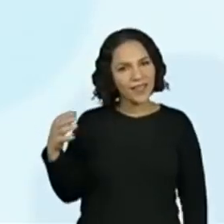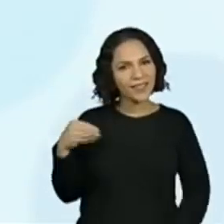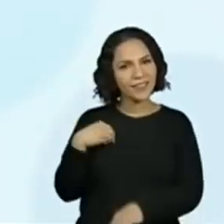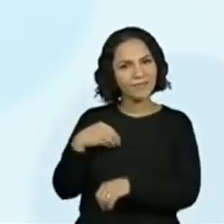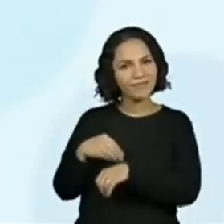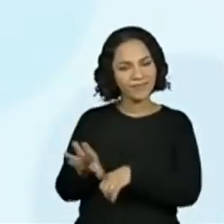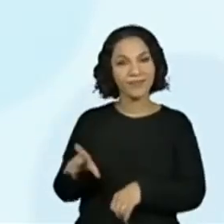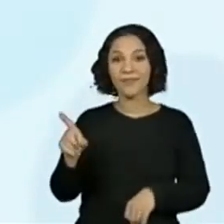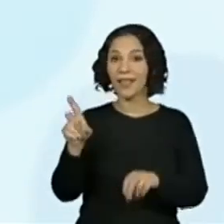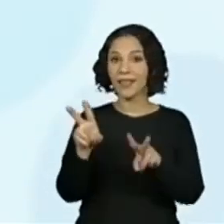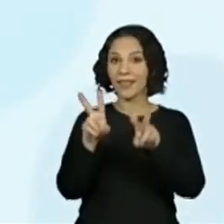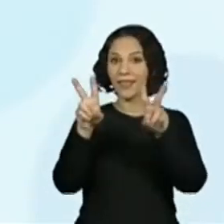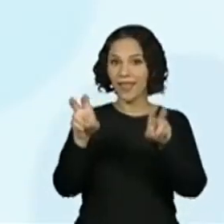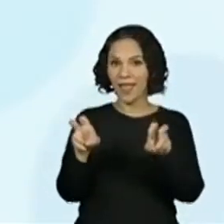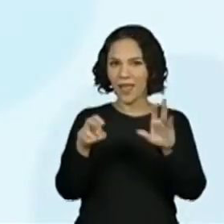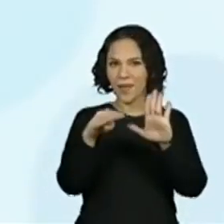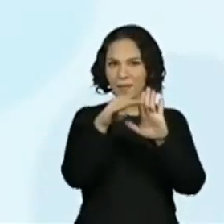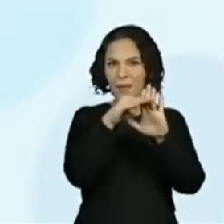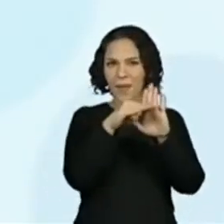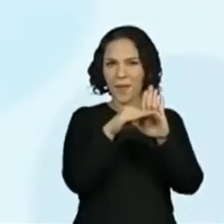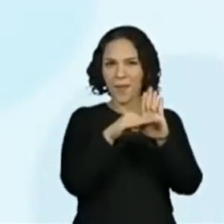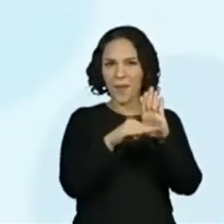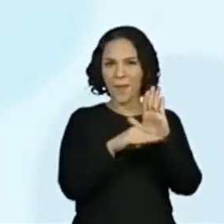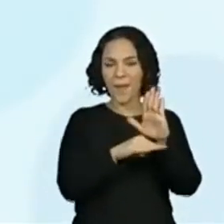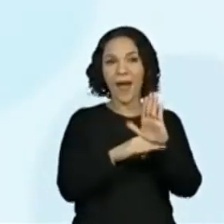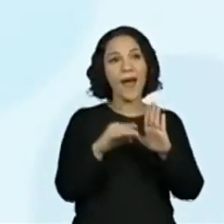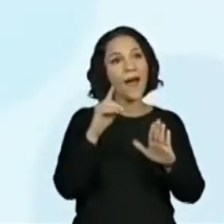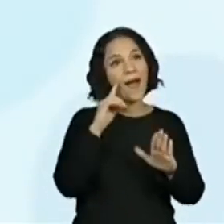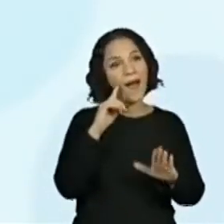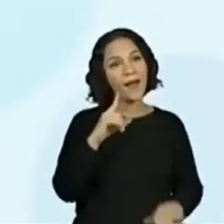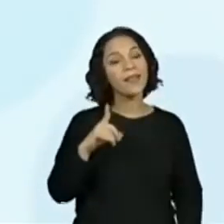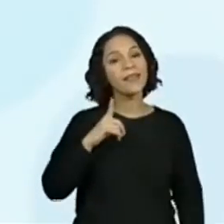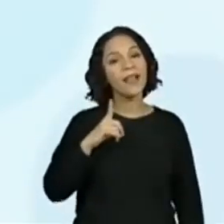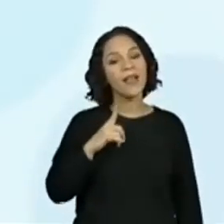no nosso, o título da nossa lista, ó, tem, ó. Pro.